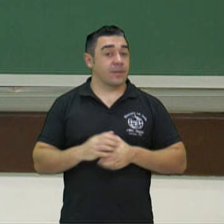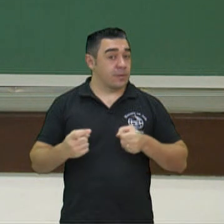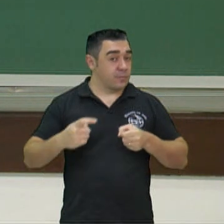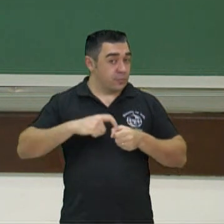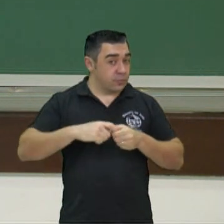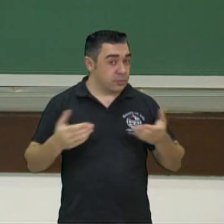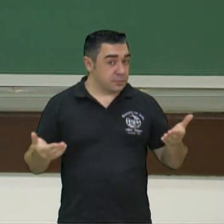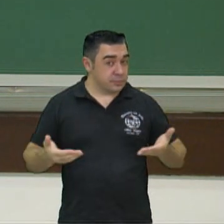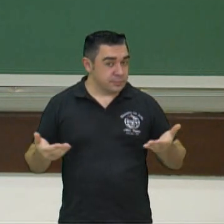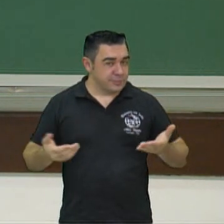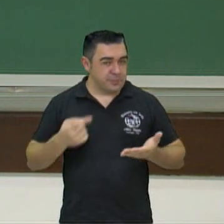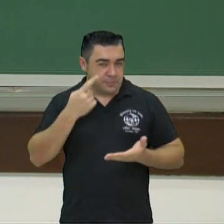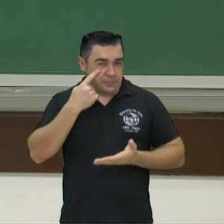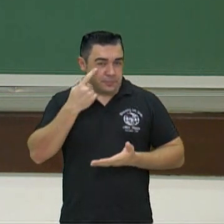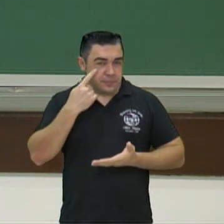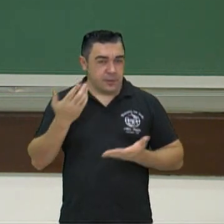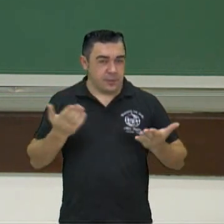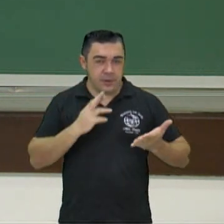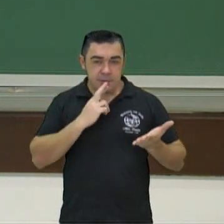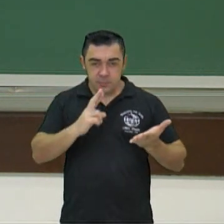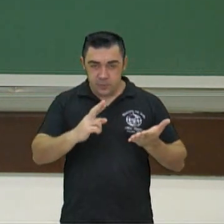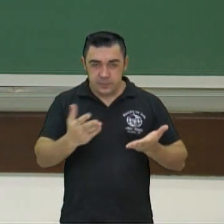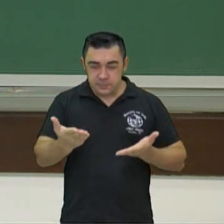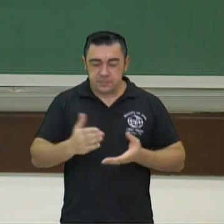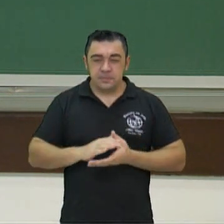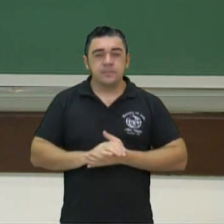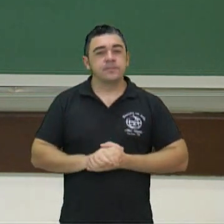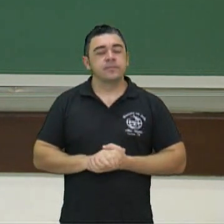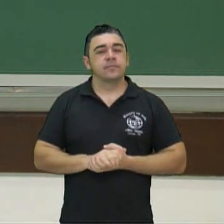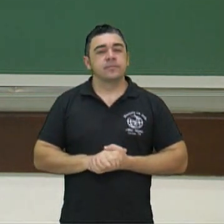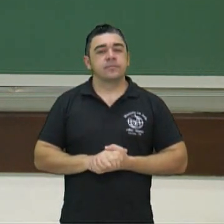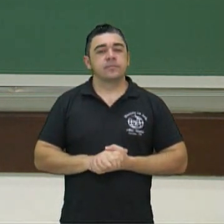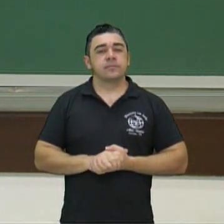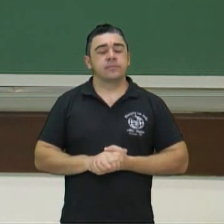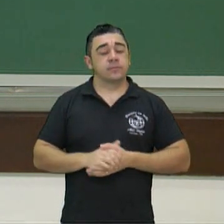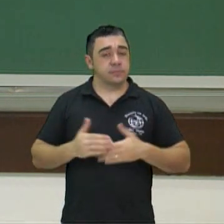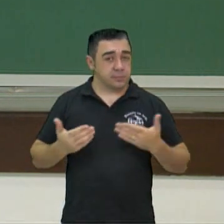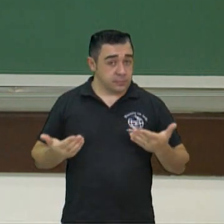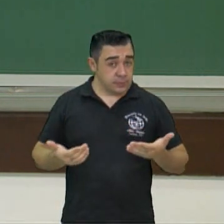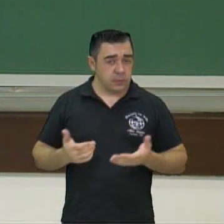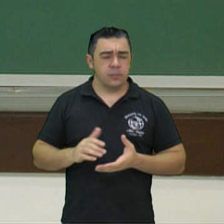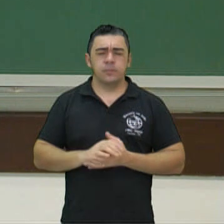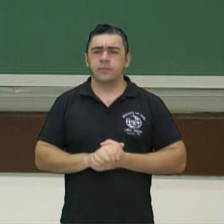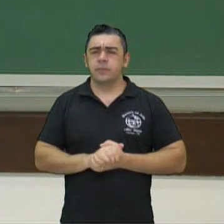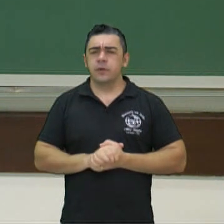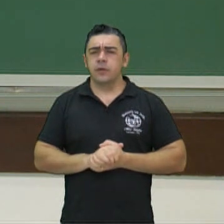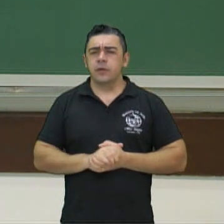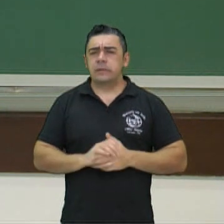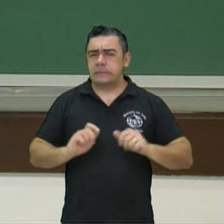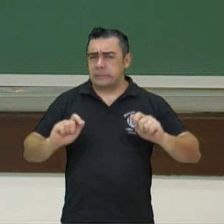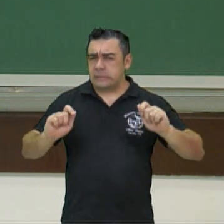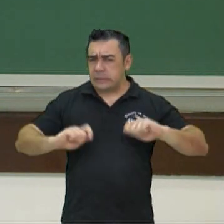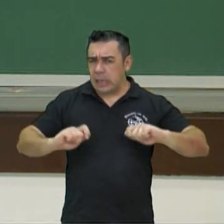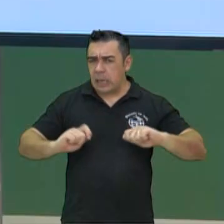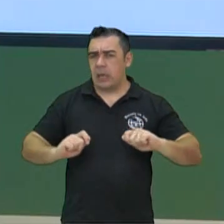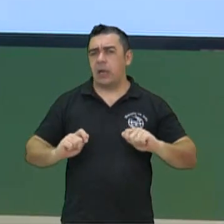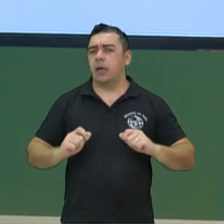Voltamos, pessoal. Vamos lá para a resolução? Então, vamos lá. Então, quais que poderiam ser